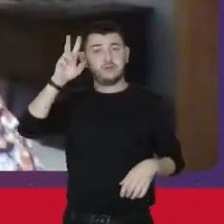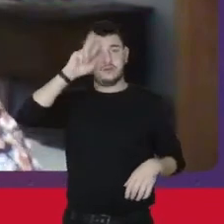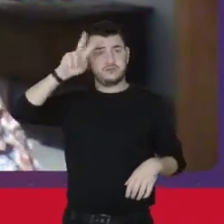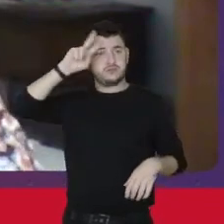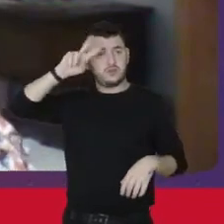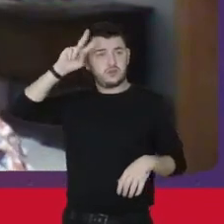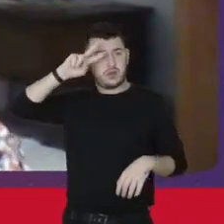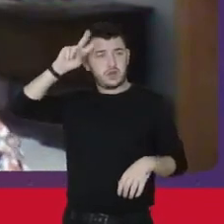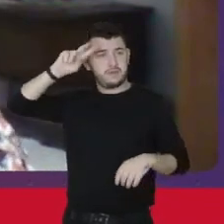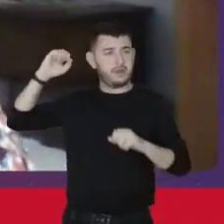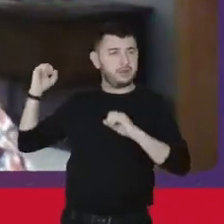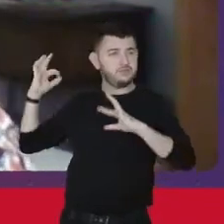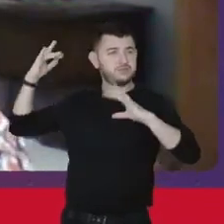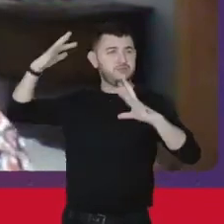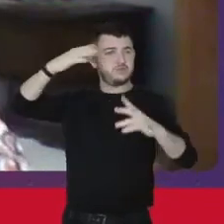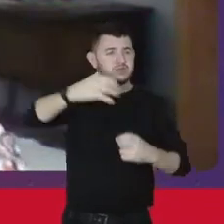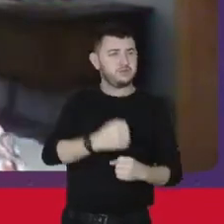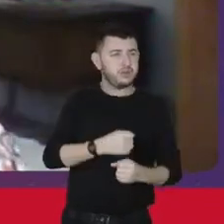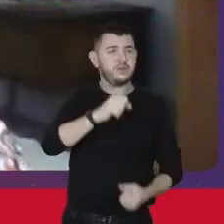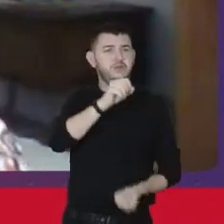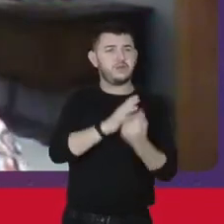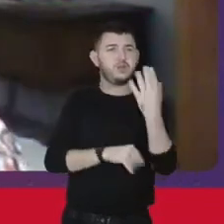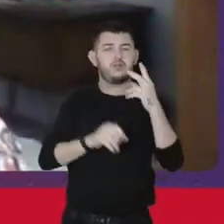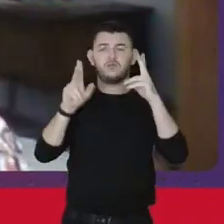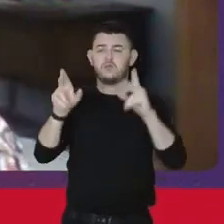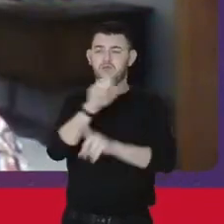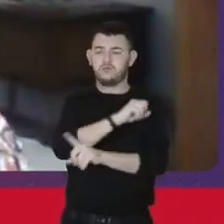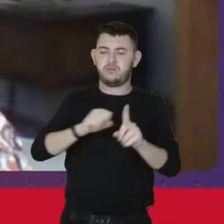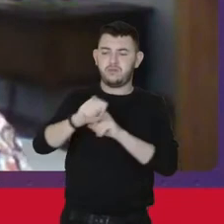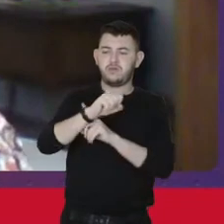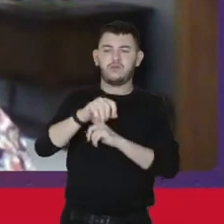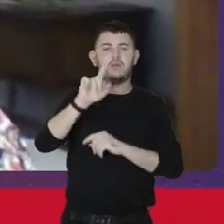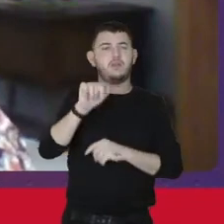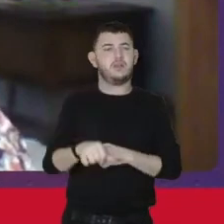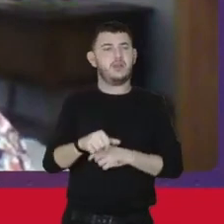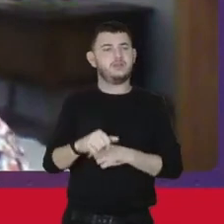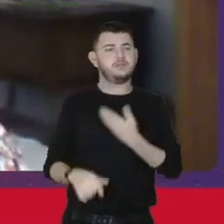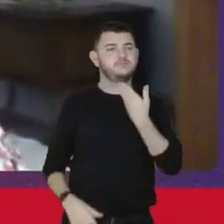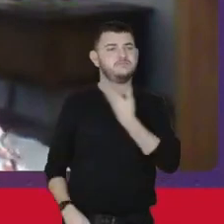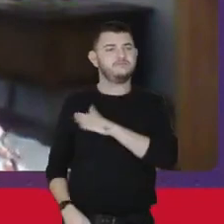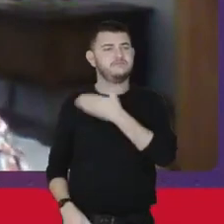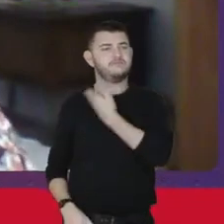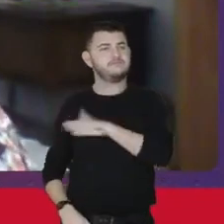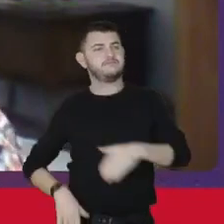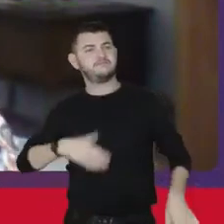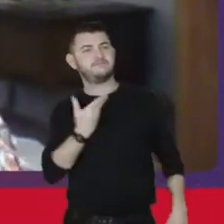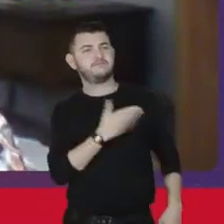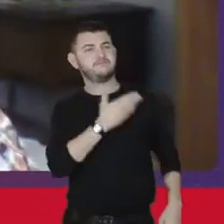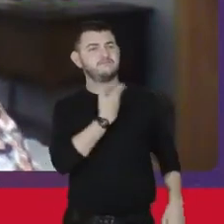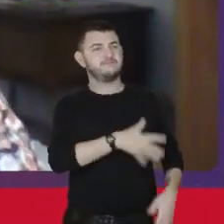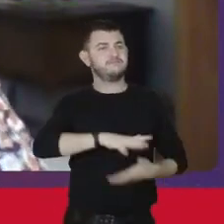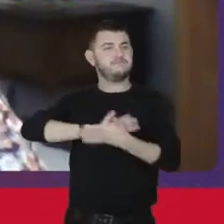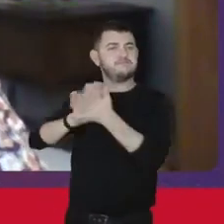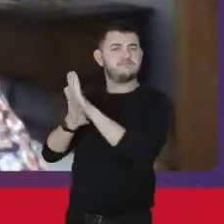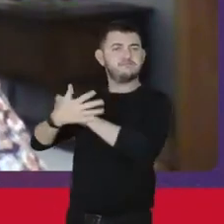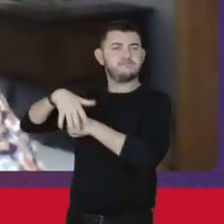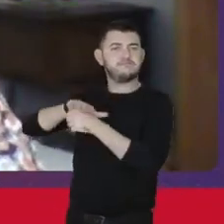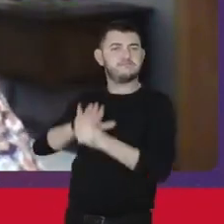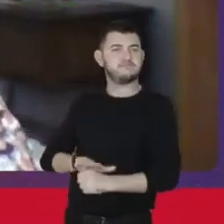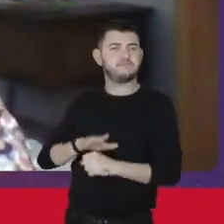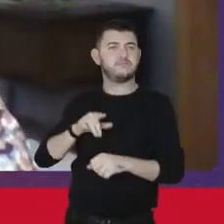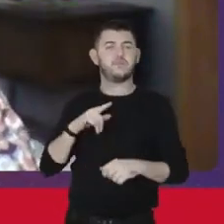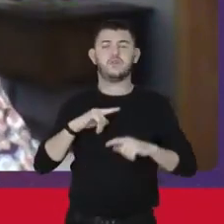né, se constituiu como uma sociedade excludente, né? Ela nunca foi capaz